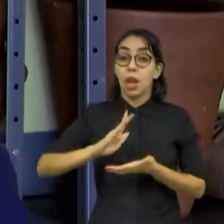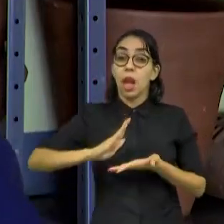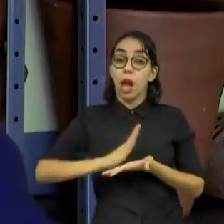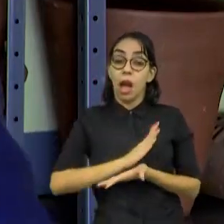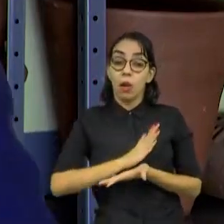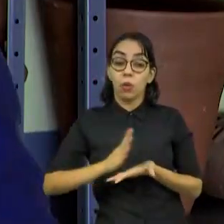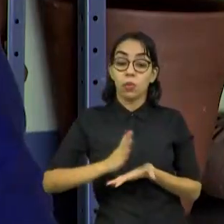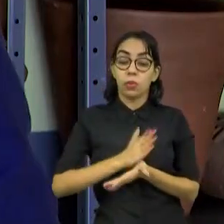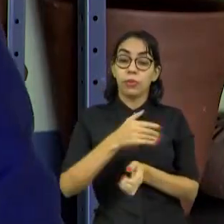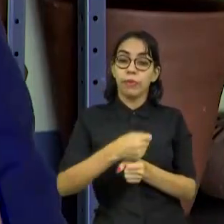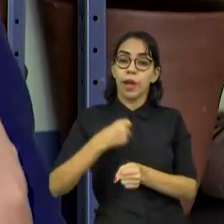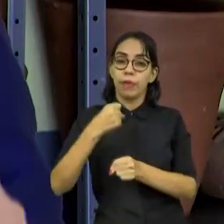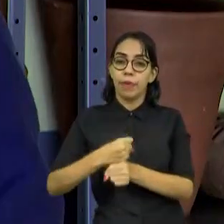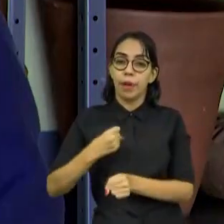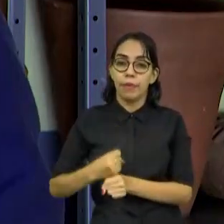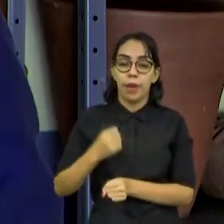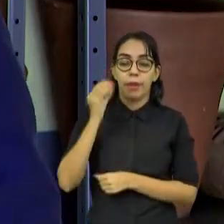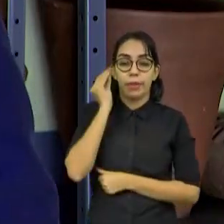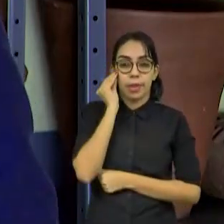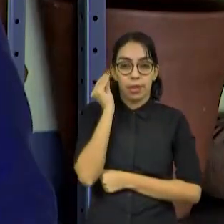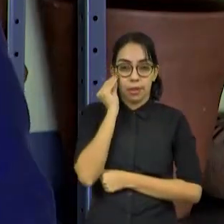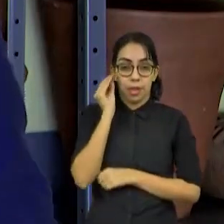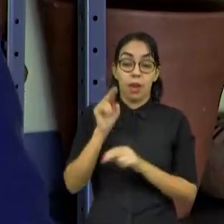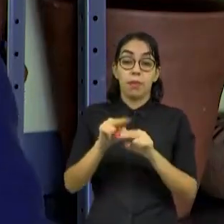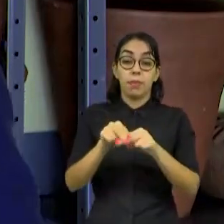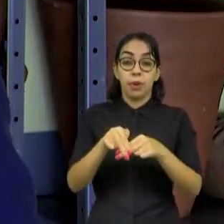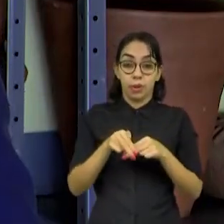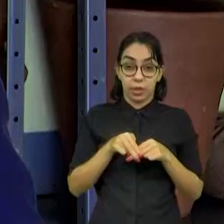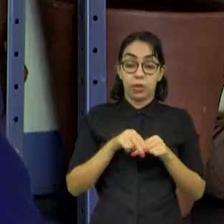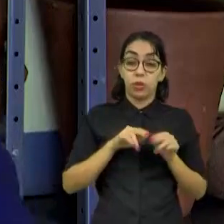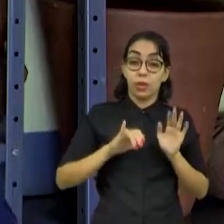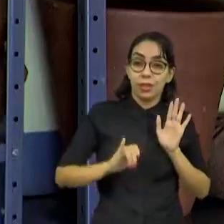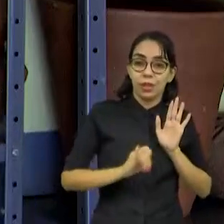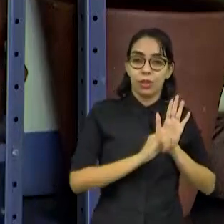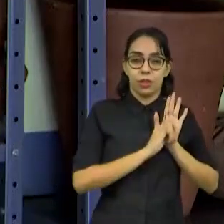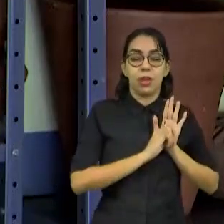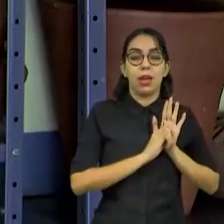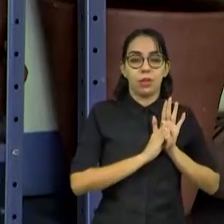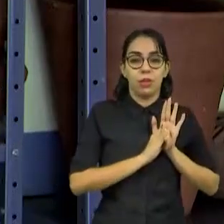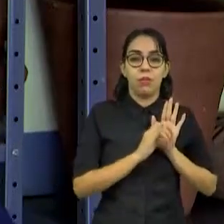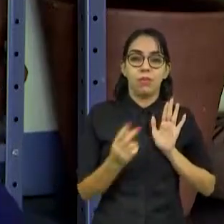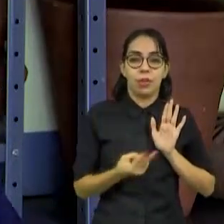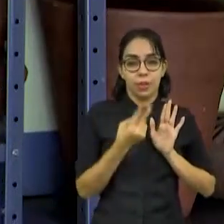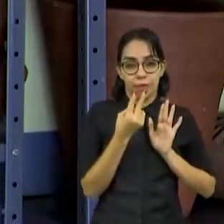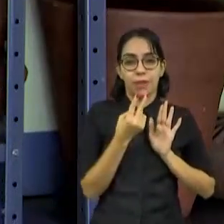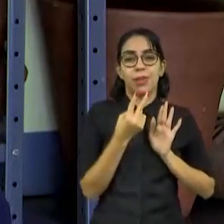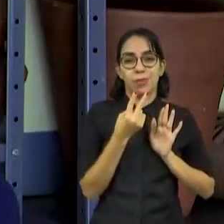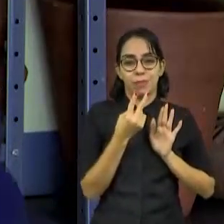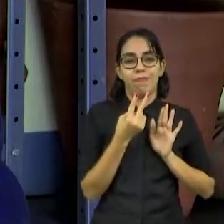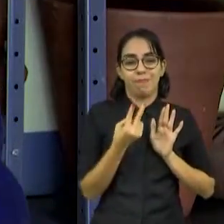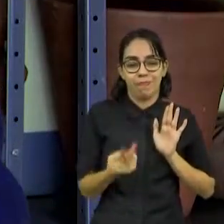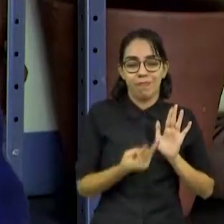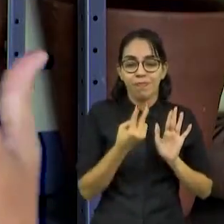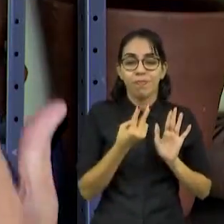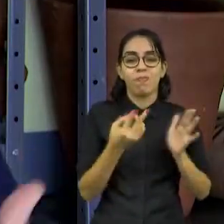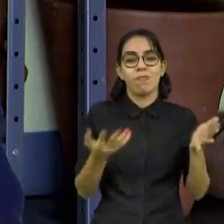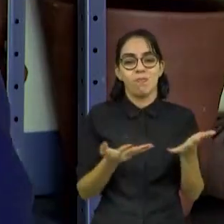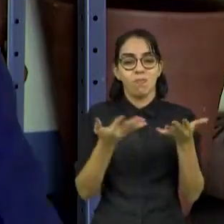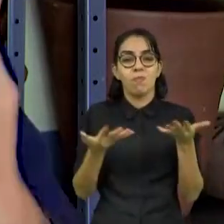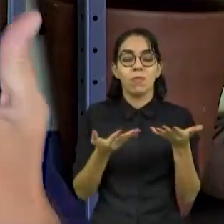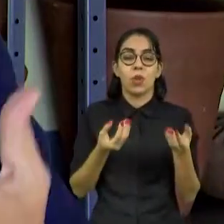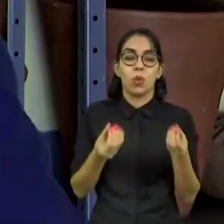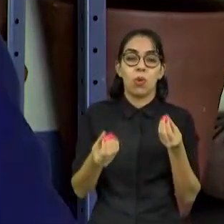né? Então a IG serve para isso também e também traz a questão do valor agregado, né? Ela vai gerar um valor agregado a esse